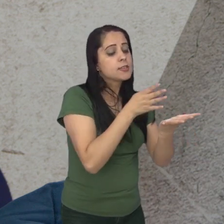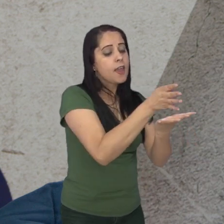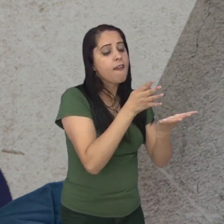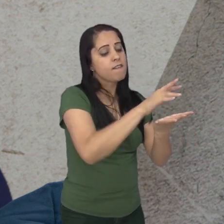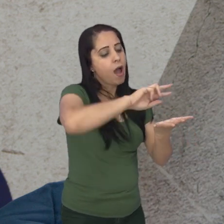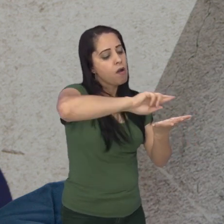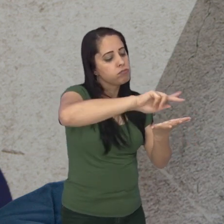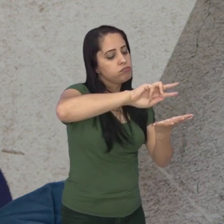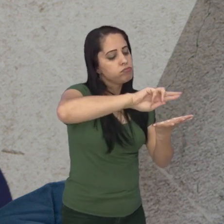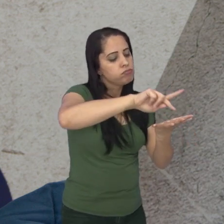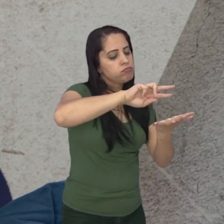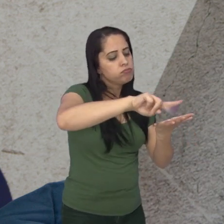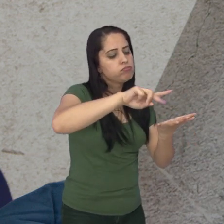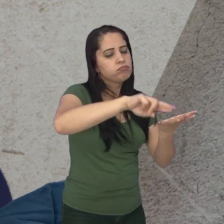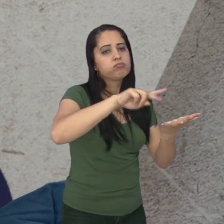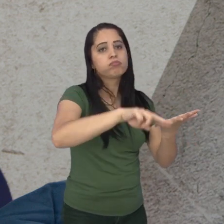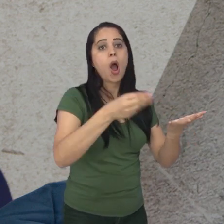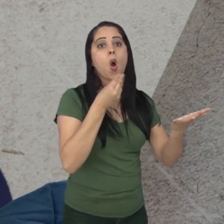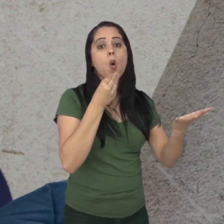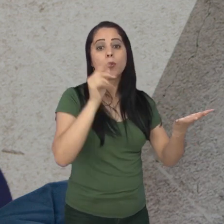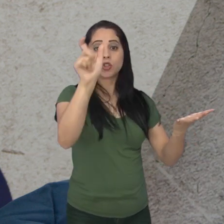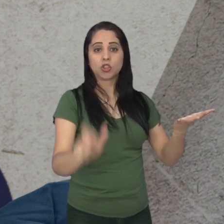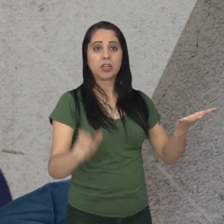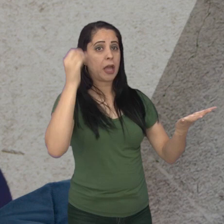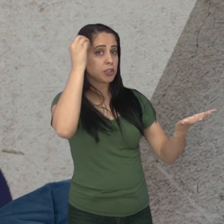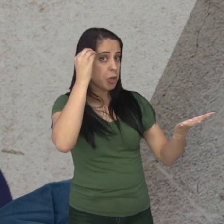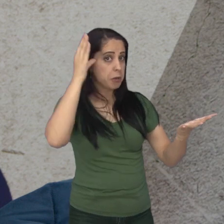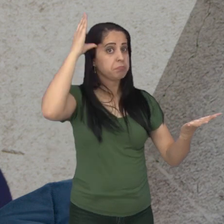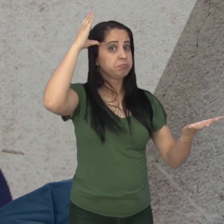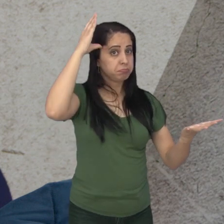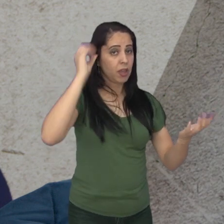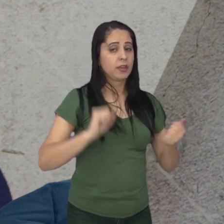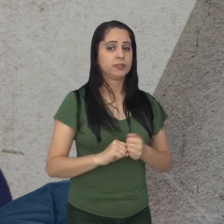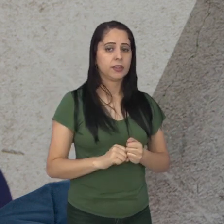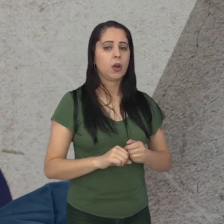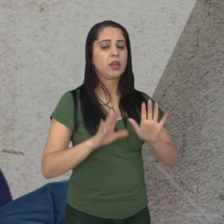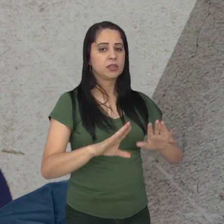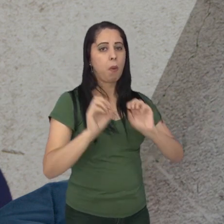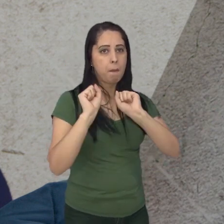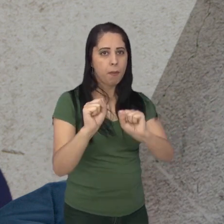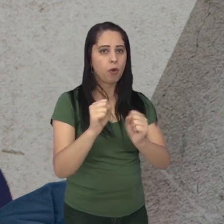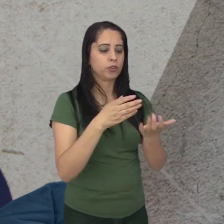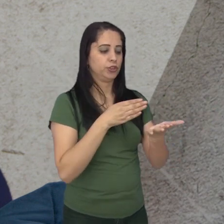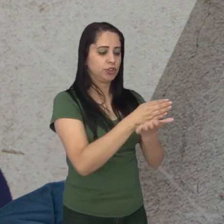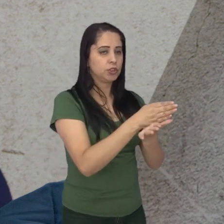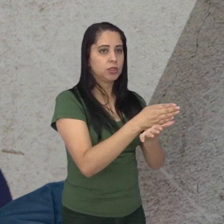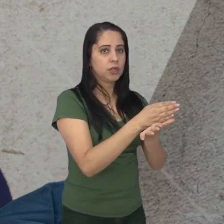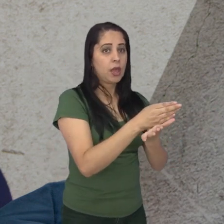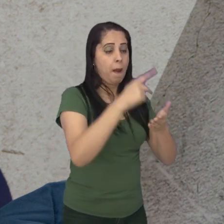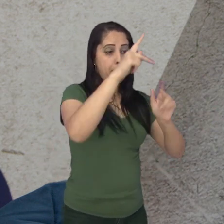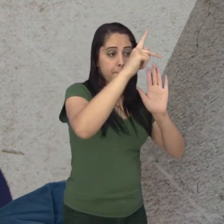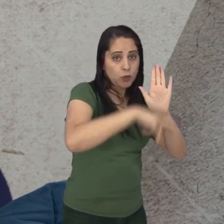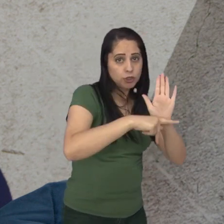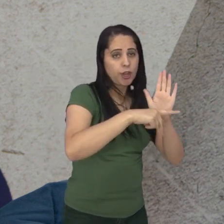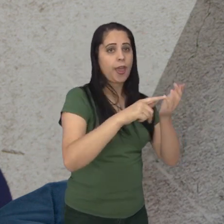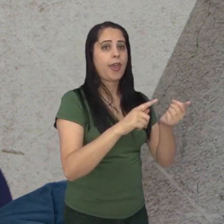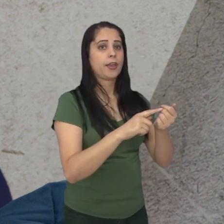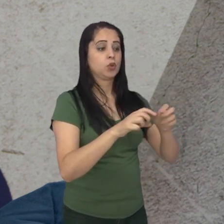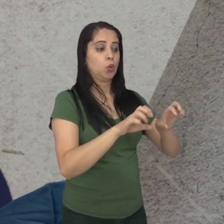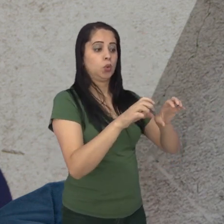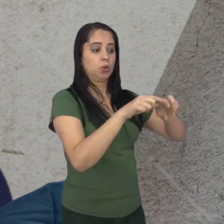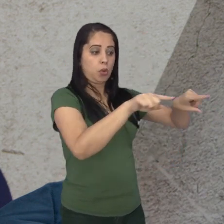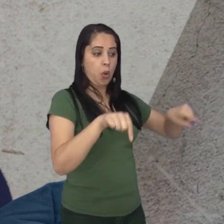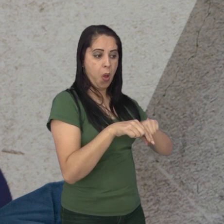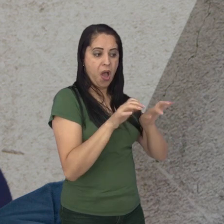é uma oportunidade dele percorrer ali em diversos campos, né? Então, ele pode atuar na área de projetos dentro